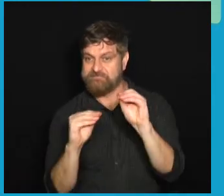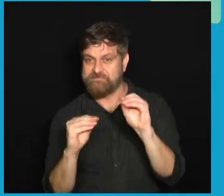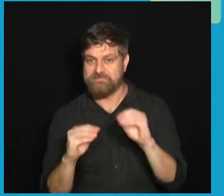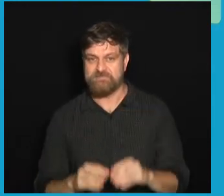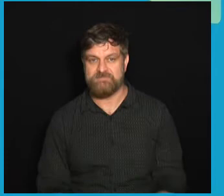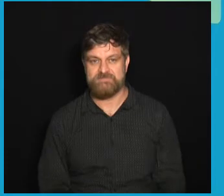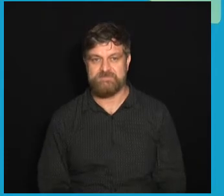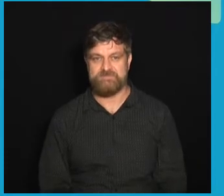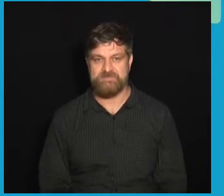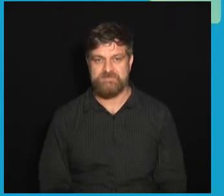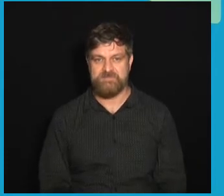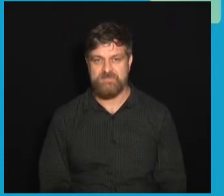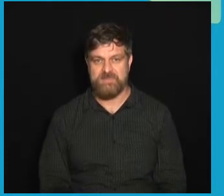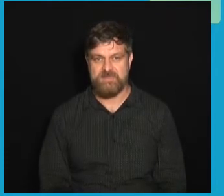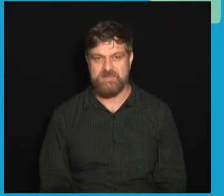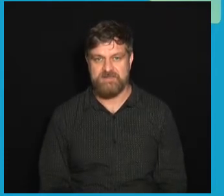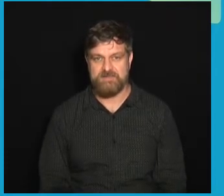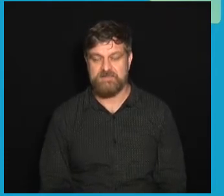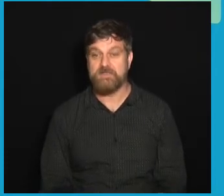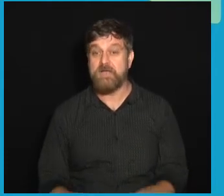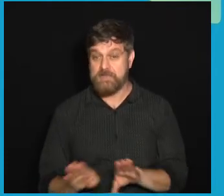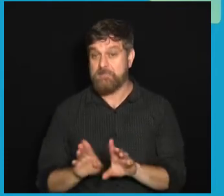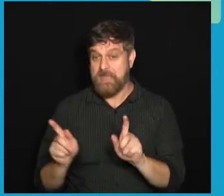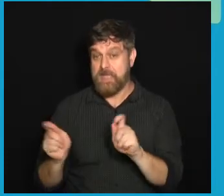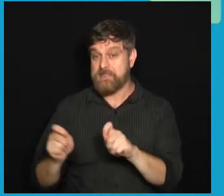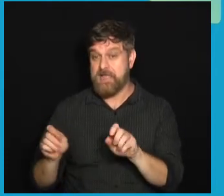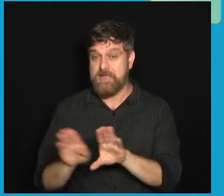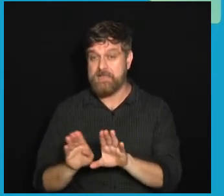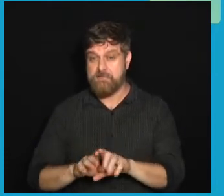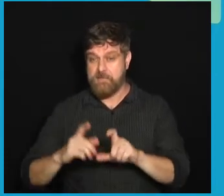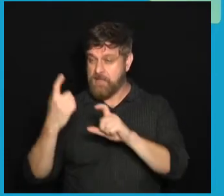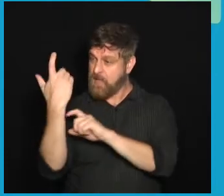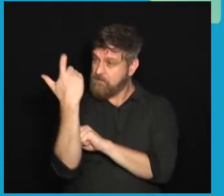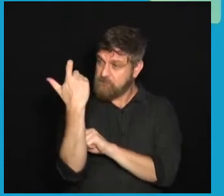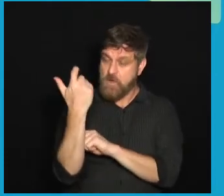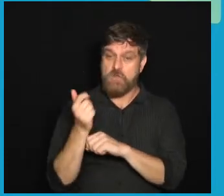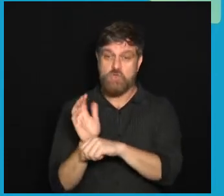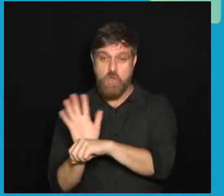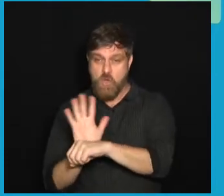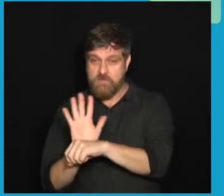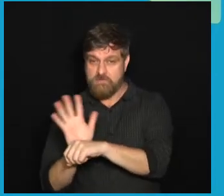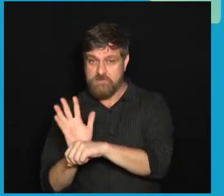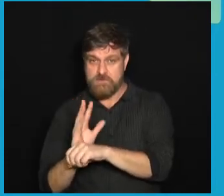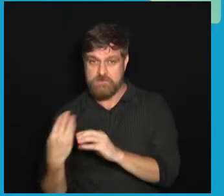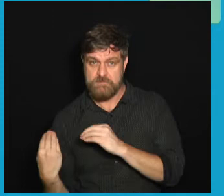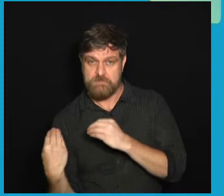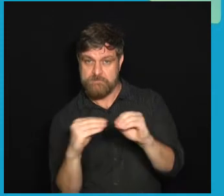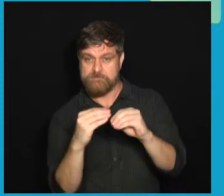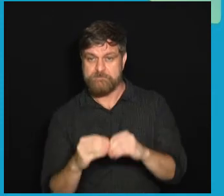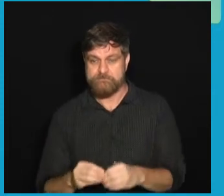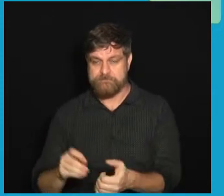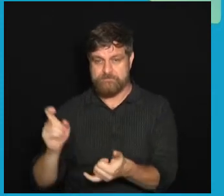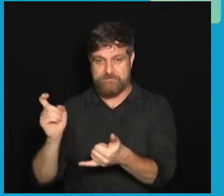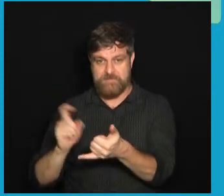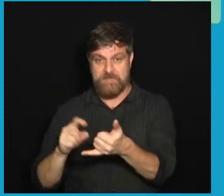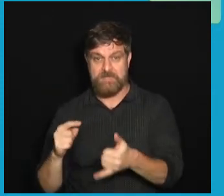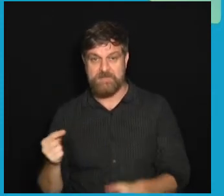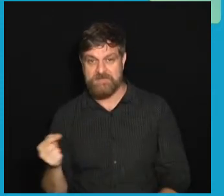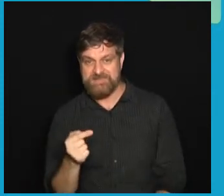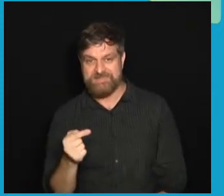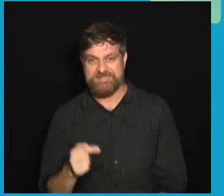publicado. Dá também para publicar uma foto ou um vídeo, clicando neste ícone.